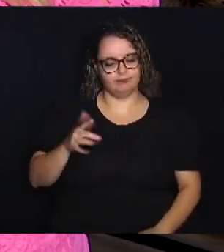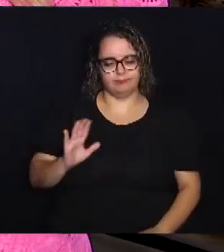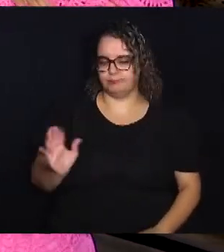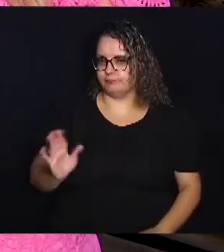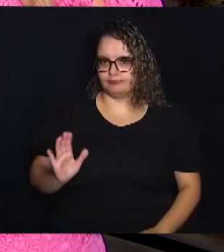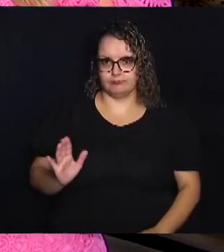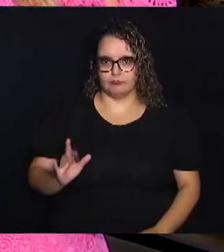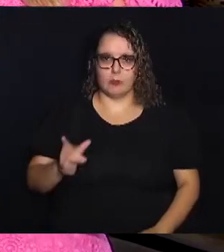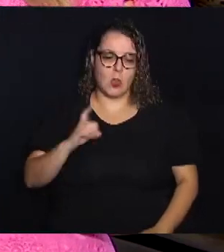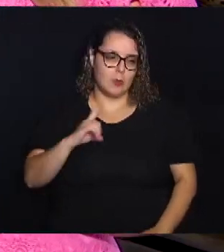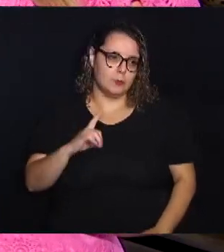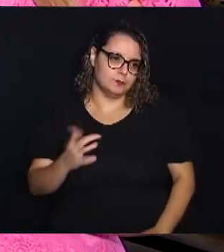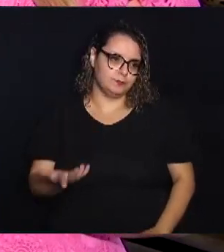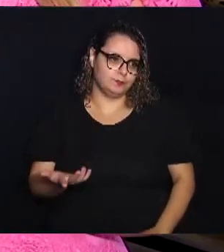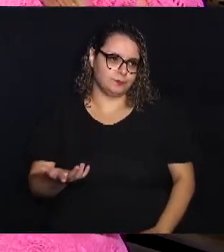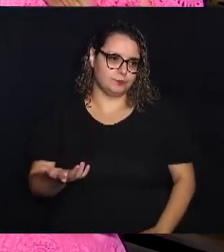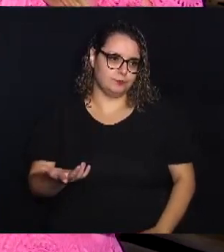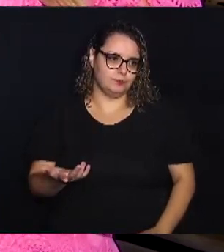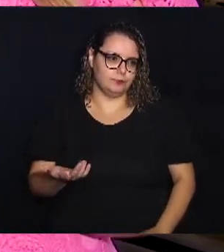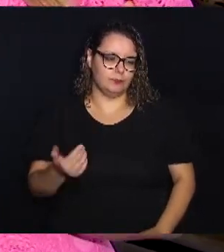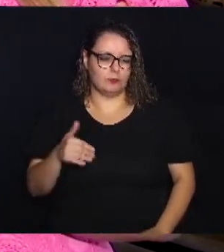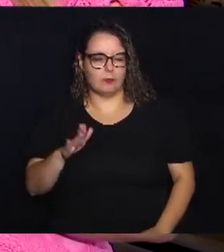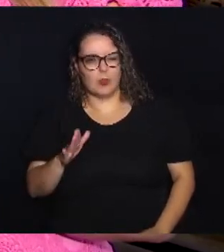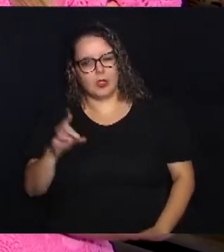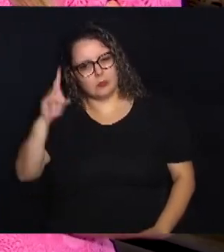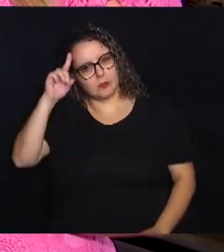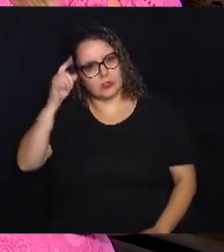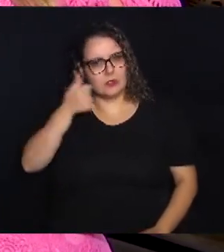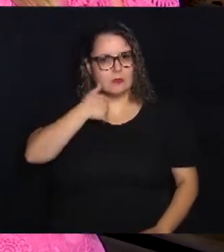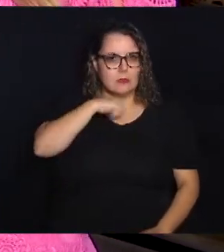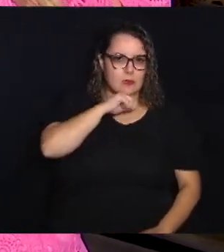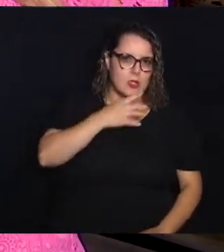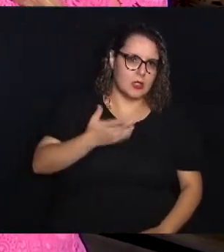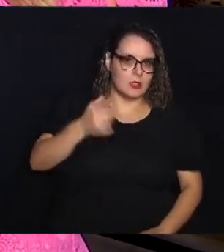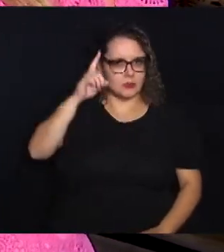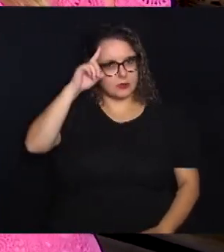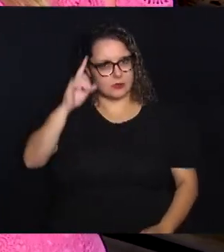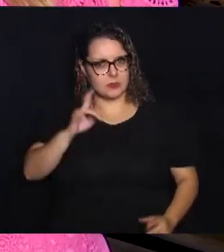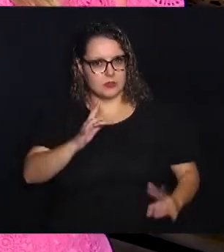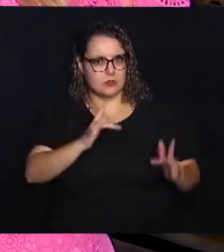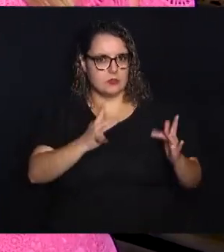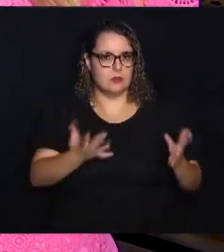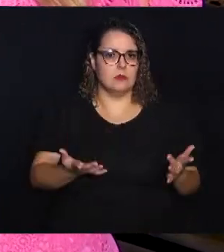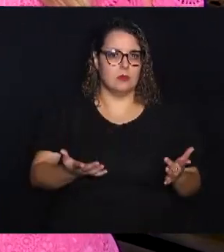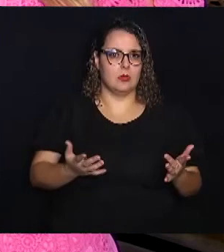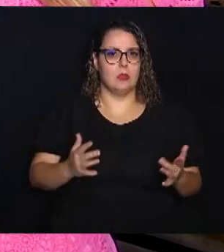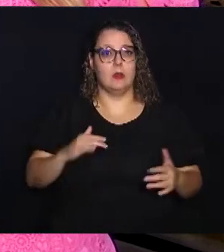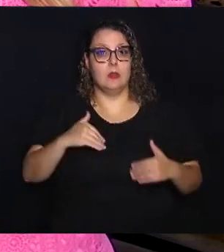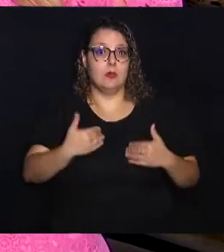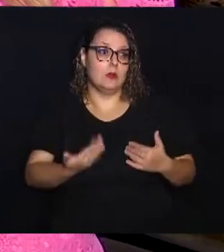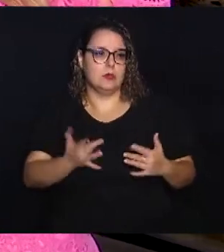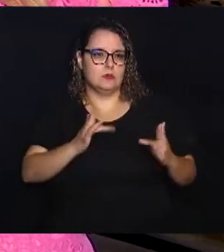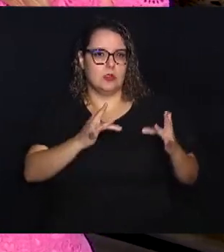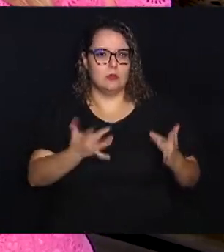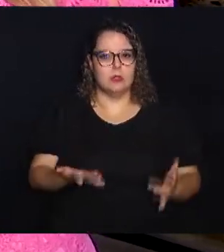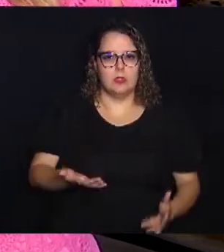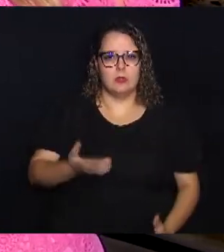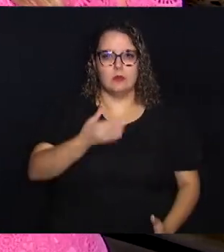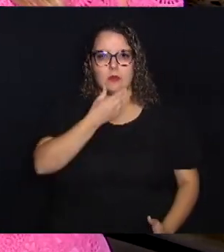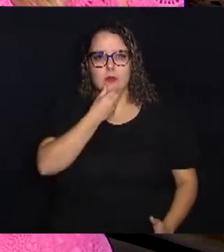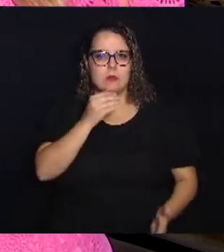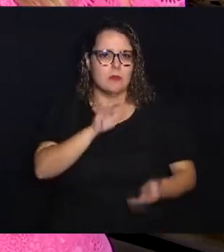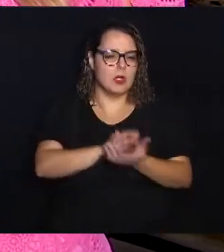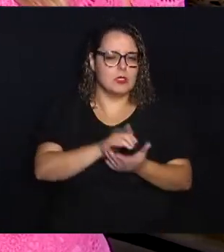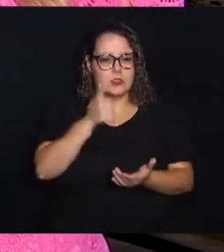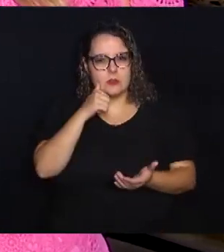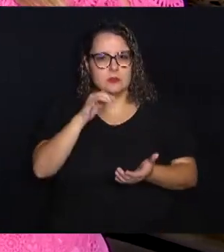Não tem mais isso. Mas existe assim, uma mais para o Dia das Mães, outra para o Dia dos Namorados? Quando é namorado, assim, por